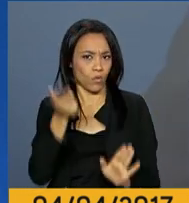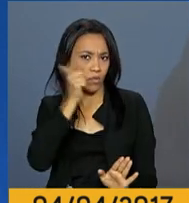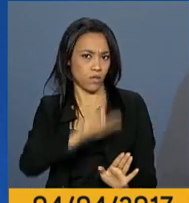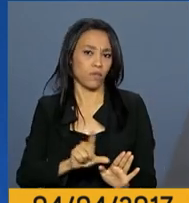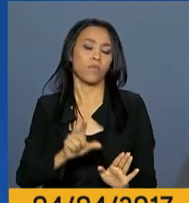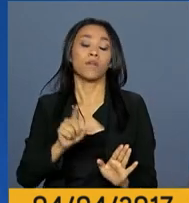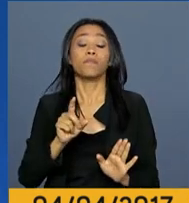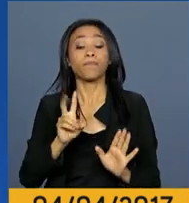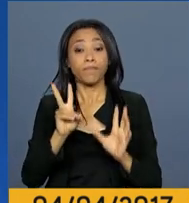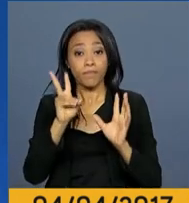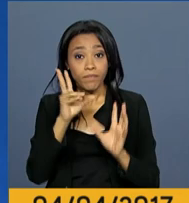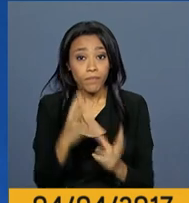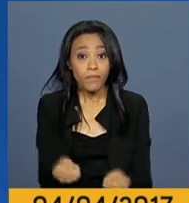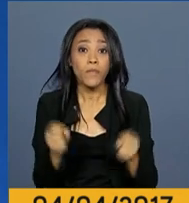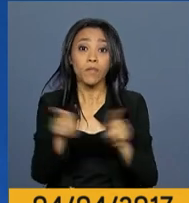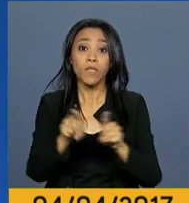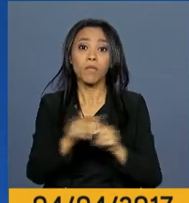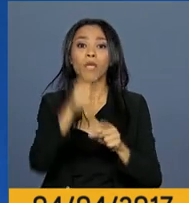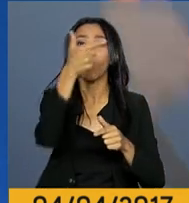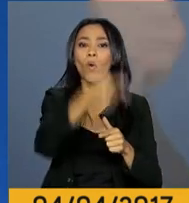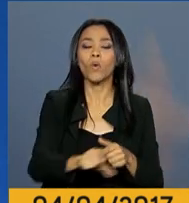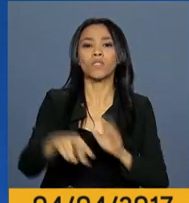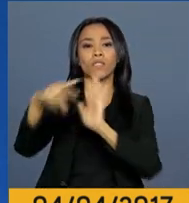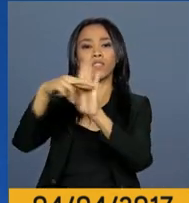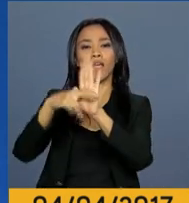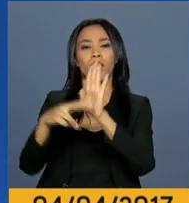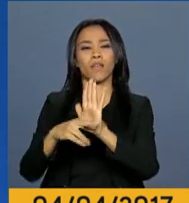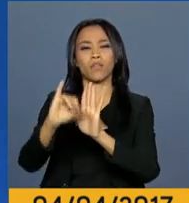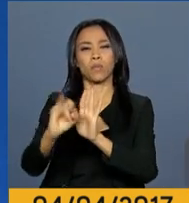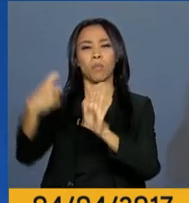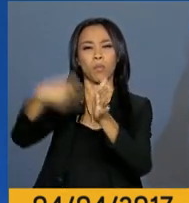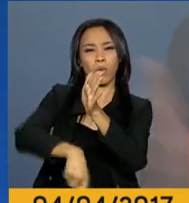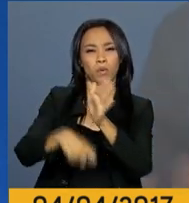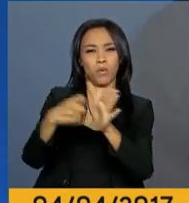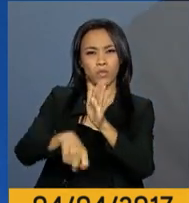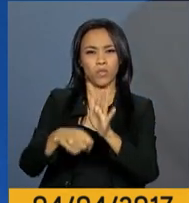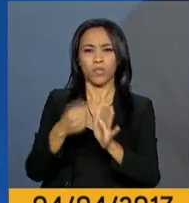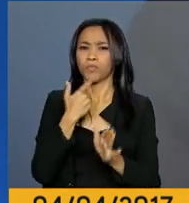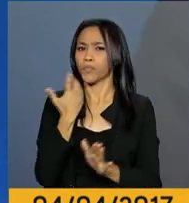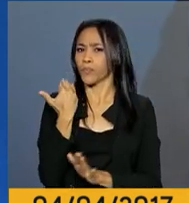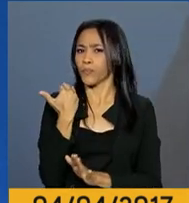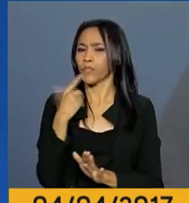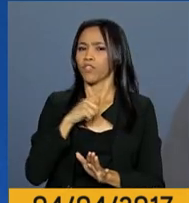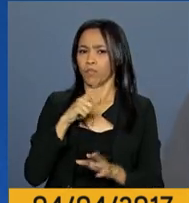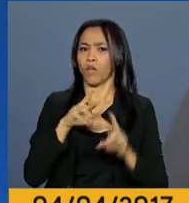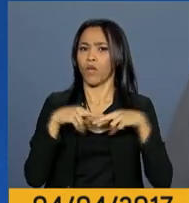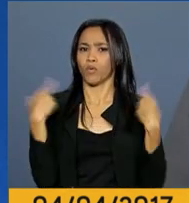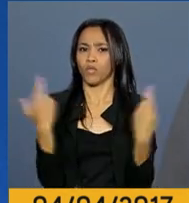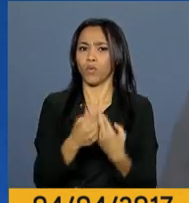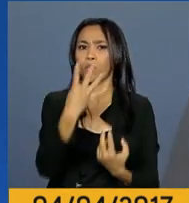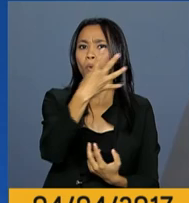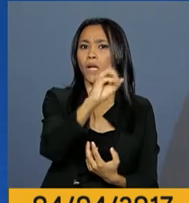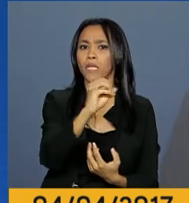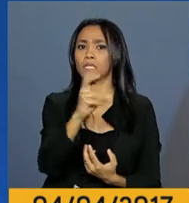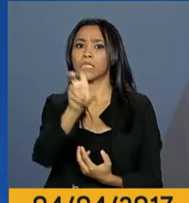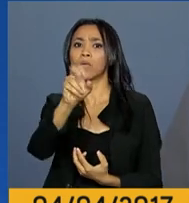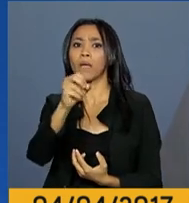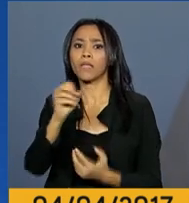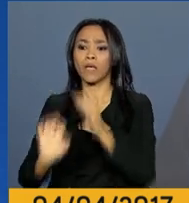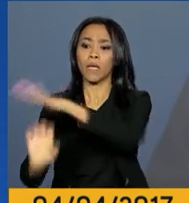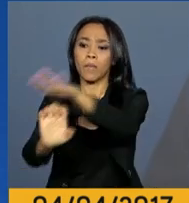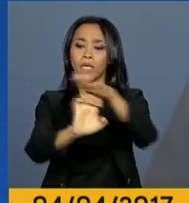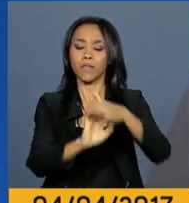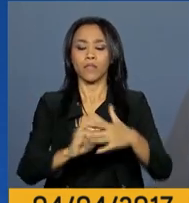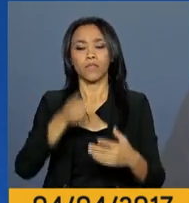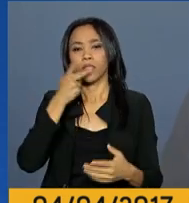na simplificação tributária. Ainda agora eu tive uma reunião com 40, 50 empresários, que todos eles, de várias áreas,